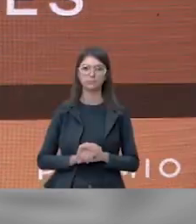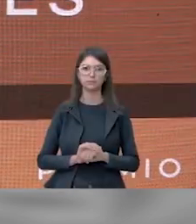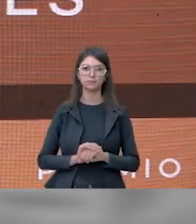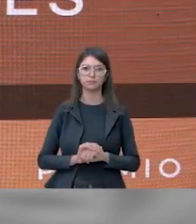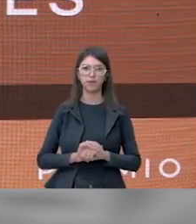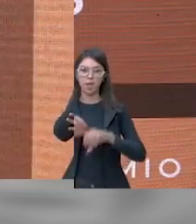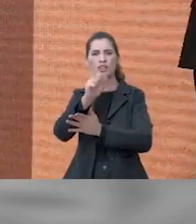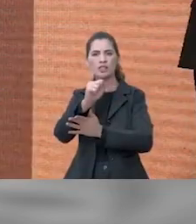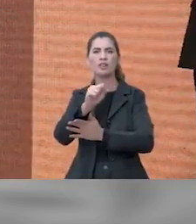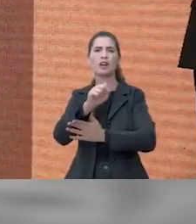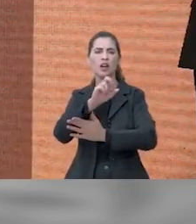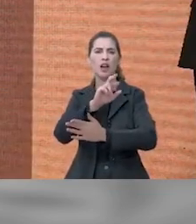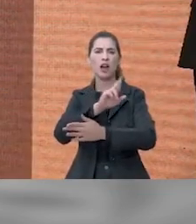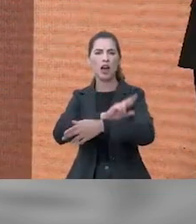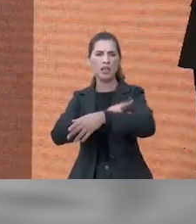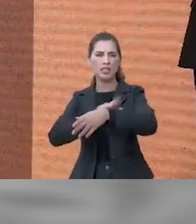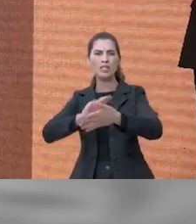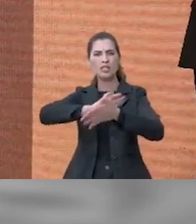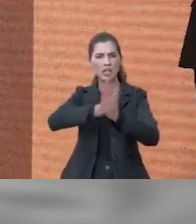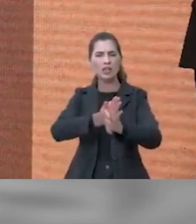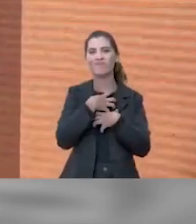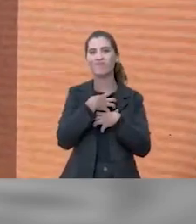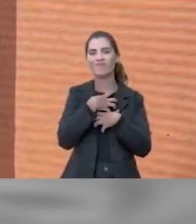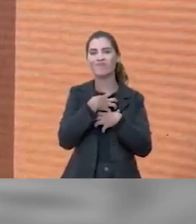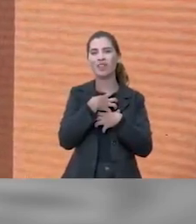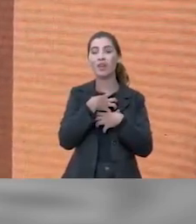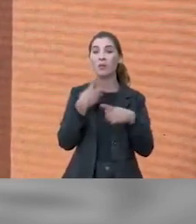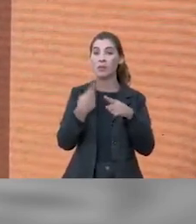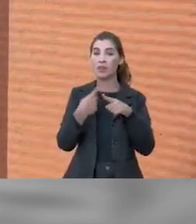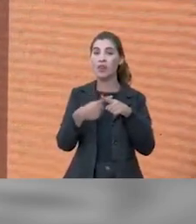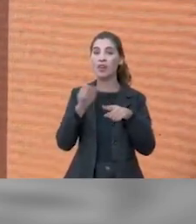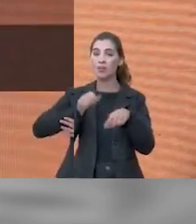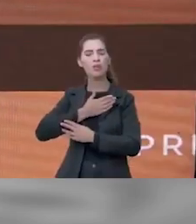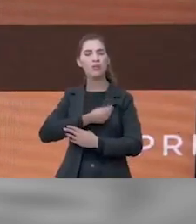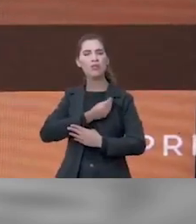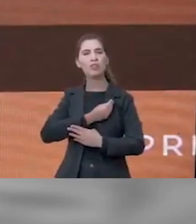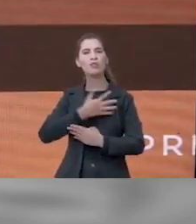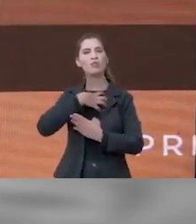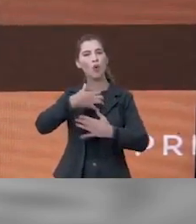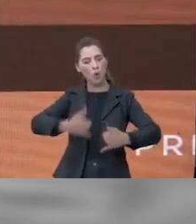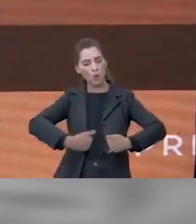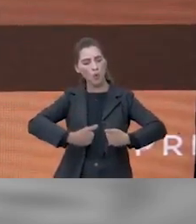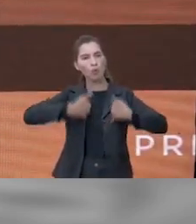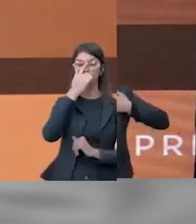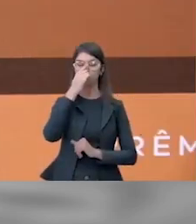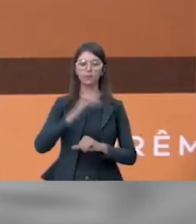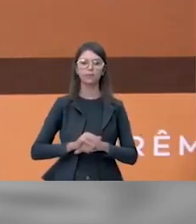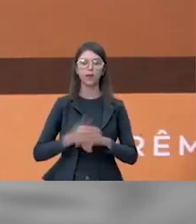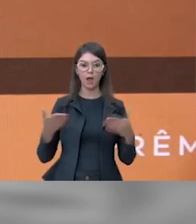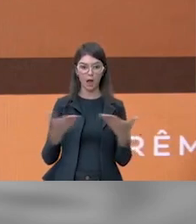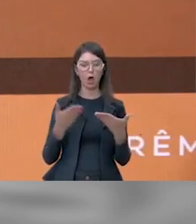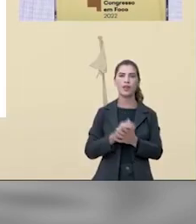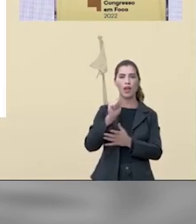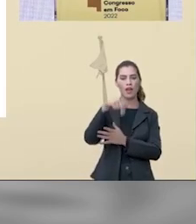Mais uma vez, a repercussão superou as nossas expectativas. Foram mais de 160 matérias em jornais de todo o país, além